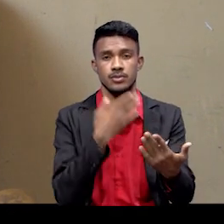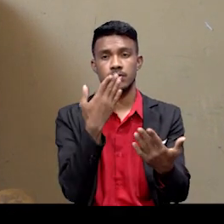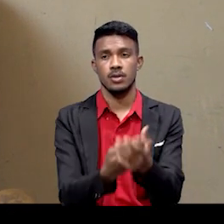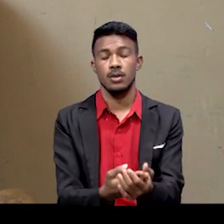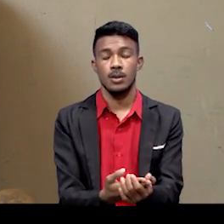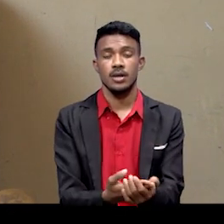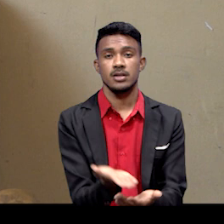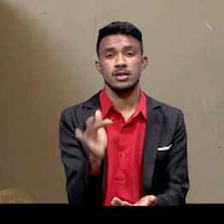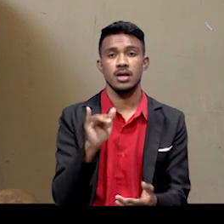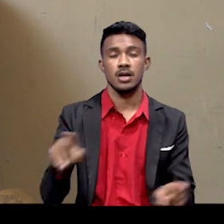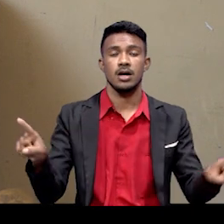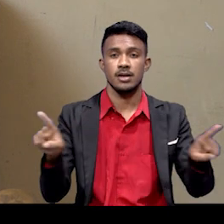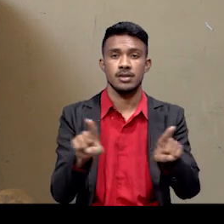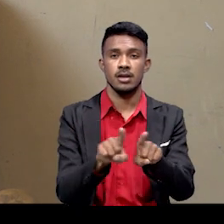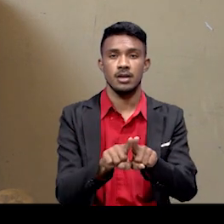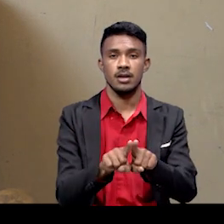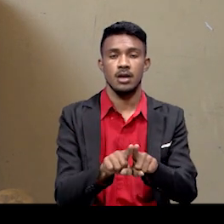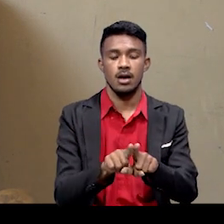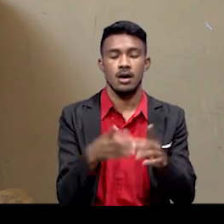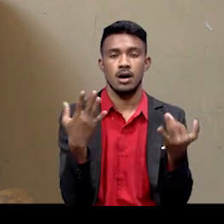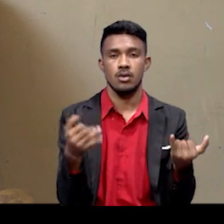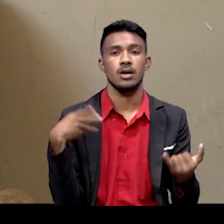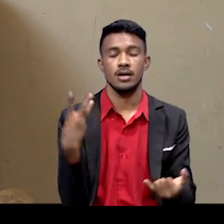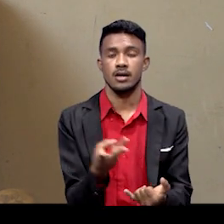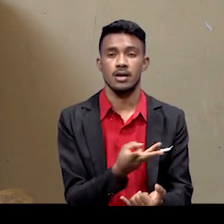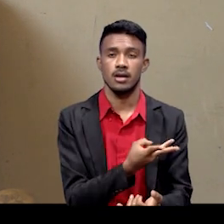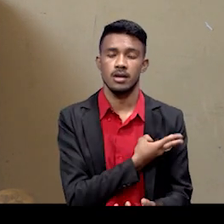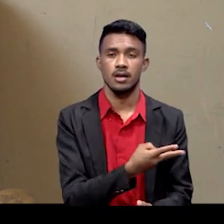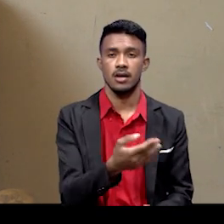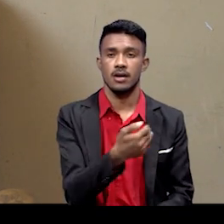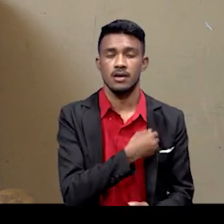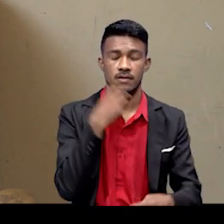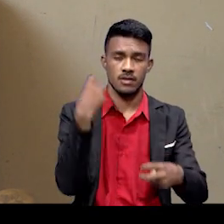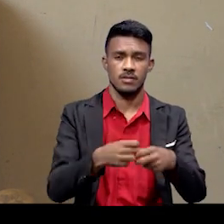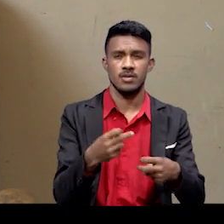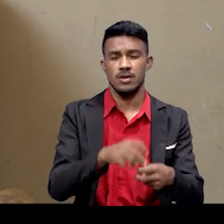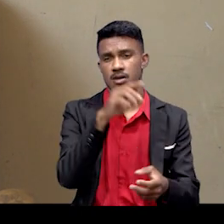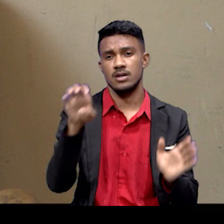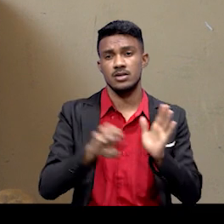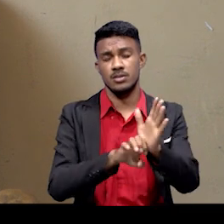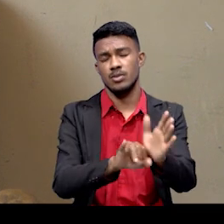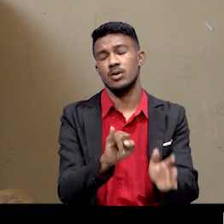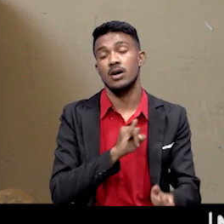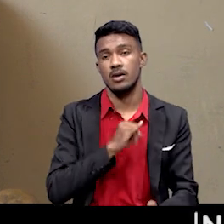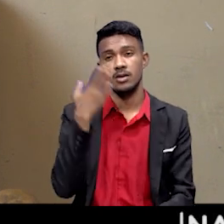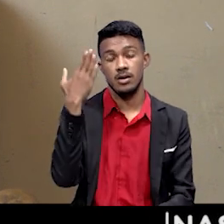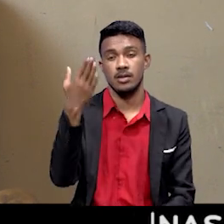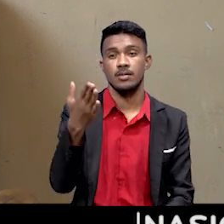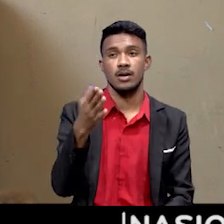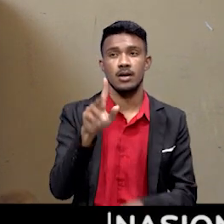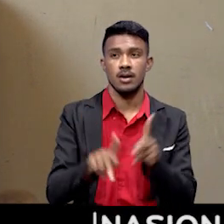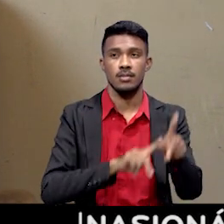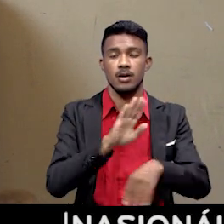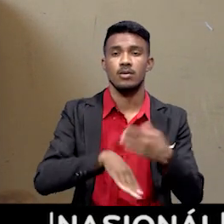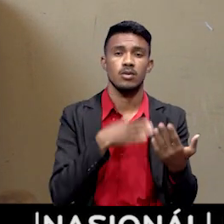sira anesa ne agora ita mos ia preocupação ida ne por exemplo how ya na vamos a ita emang hutu